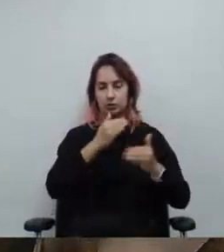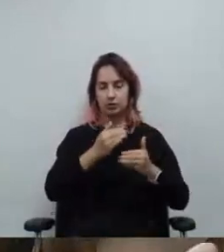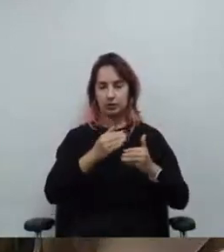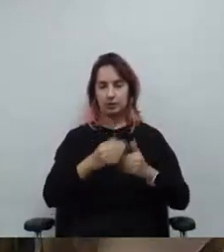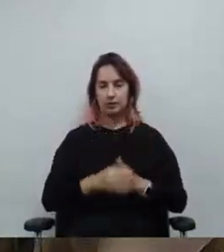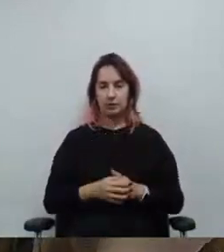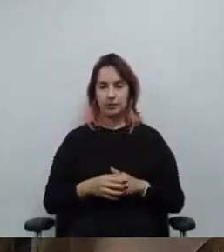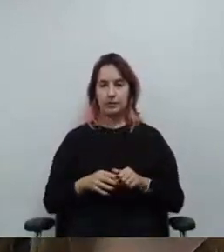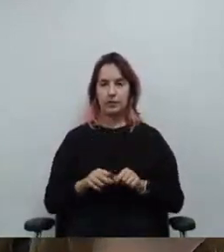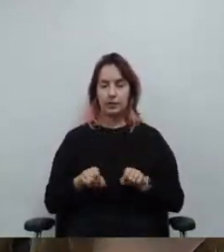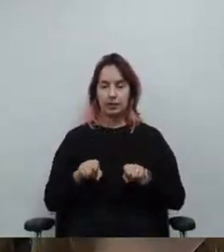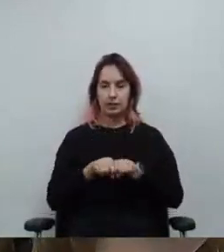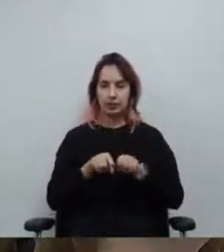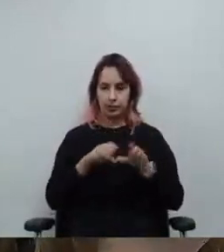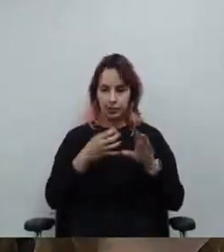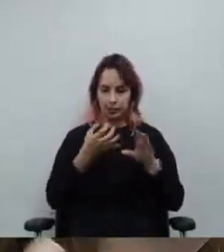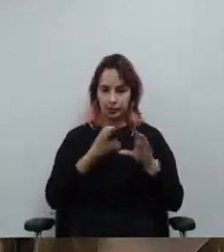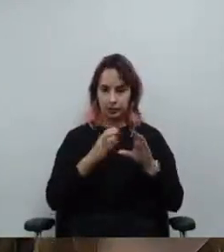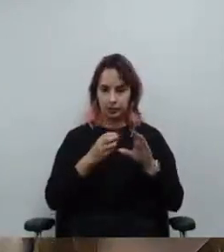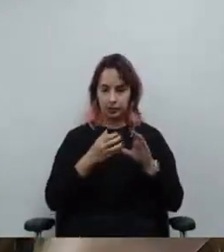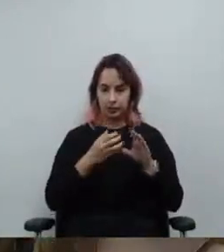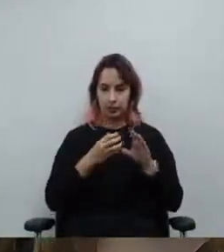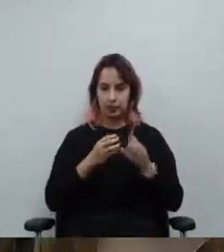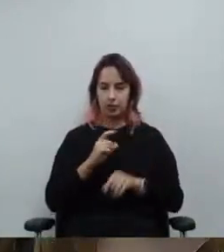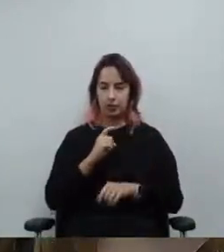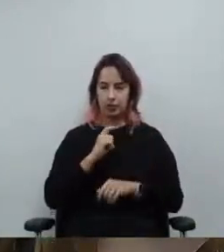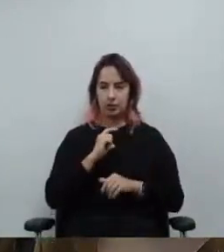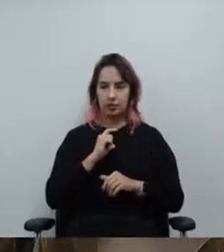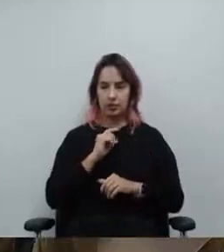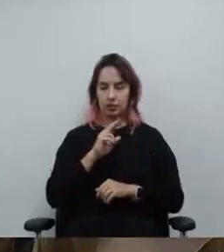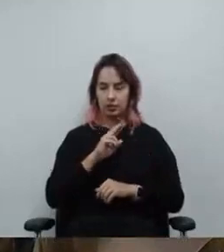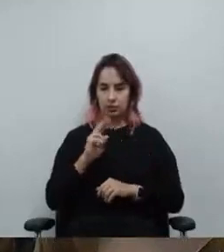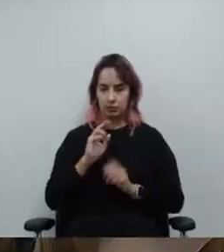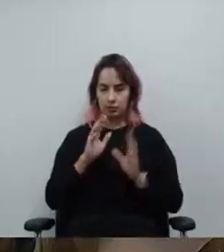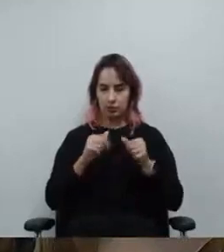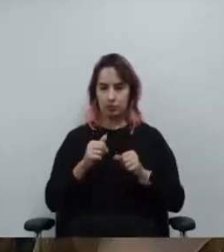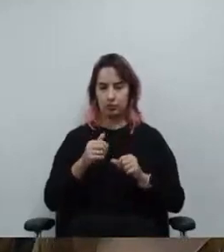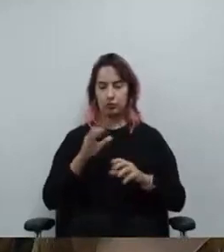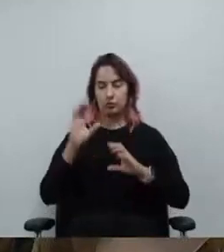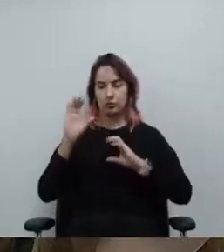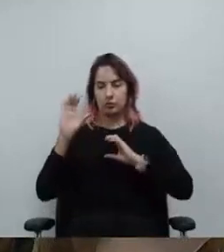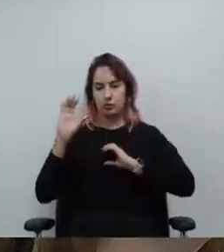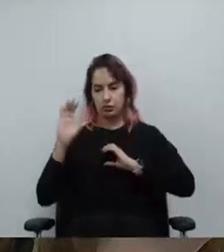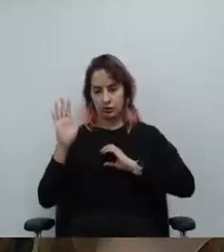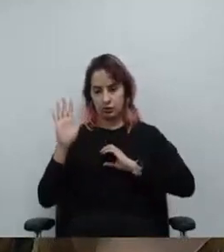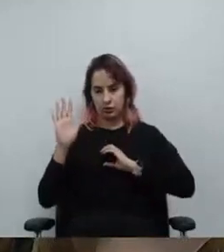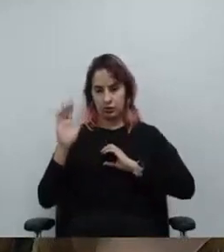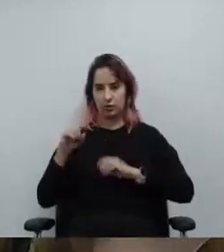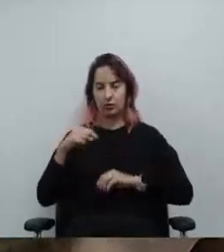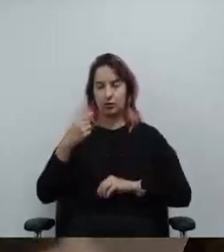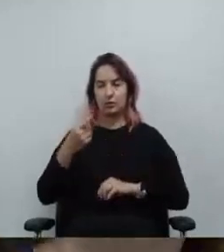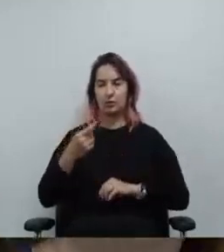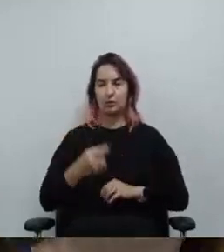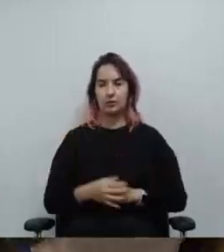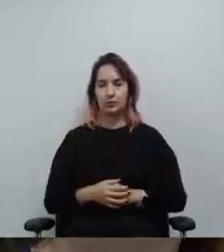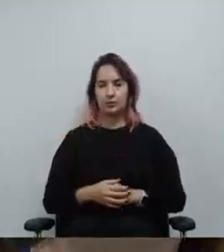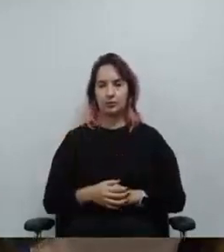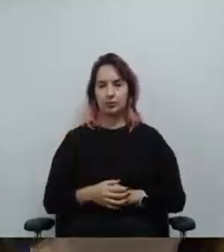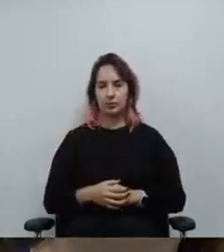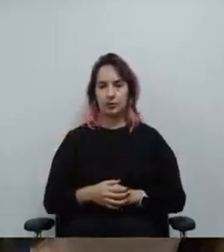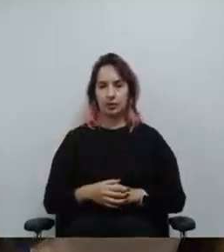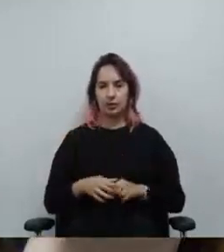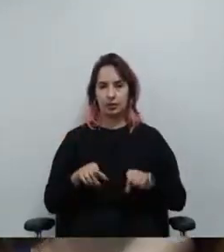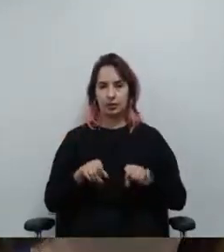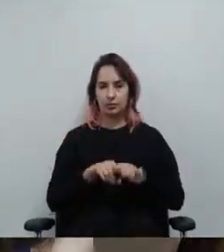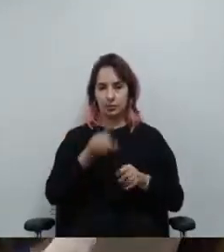com a homologação do concurso, a tendência é que haja a nomeação dos candidatos na sequência, e aí uma liminar